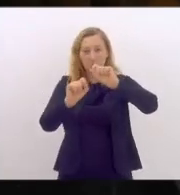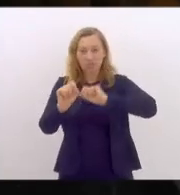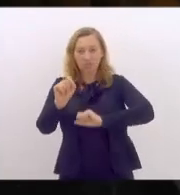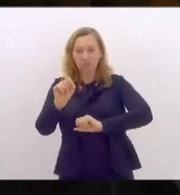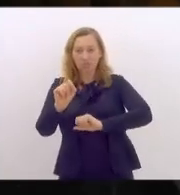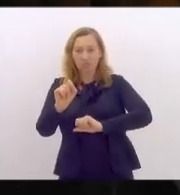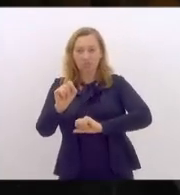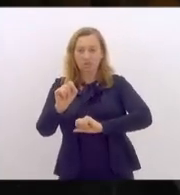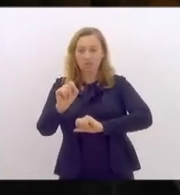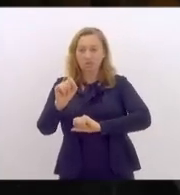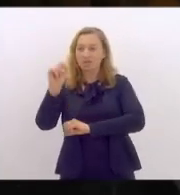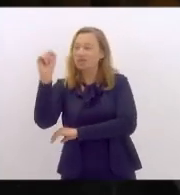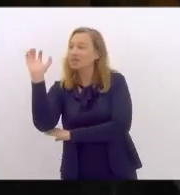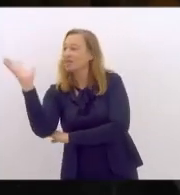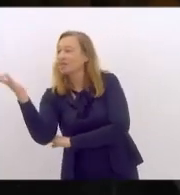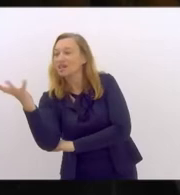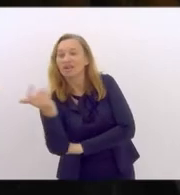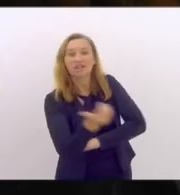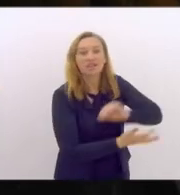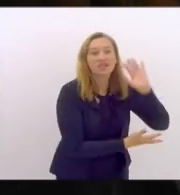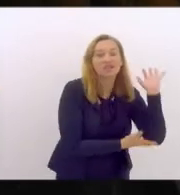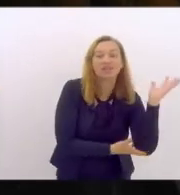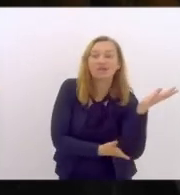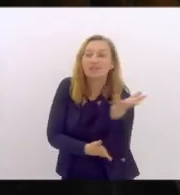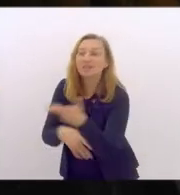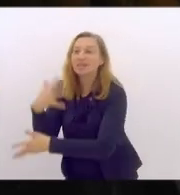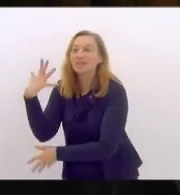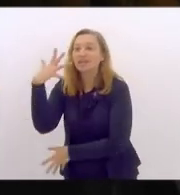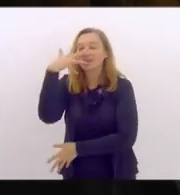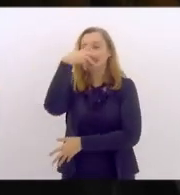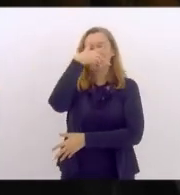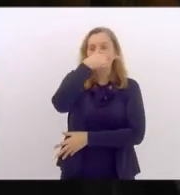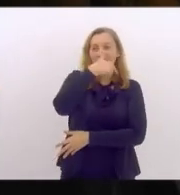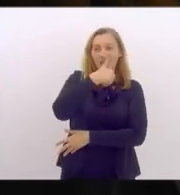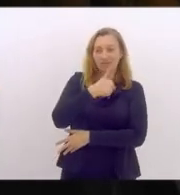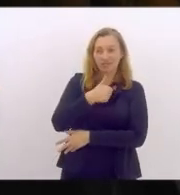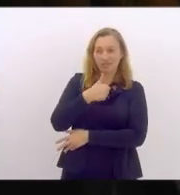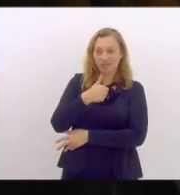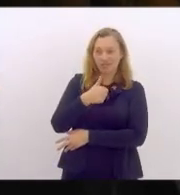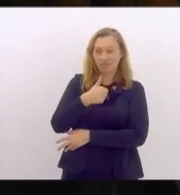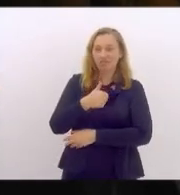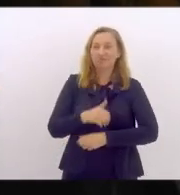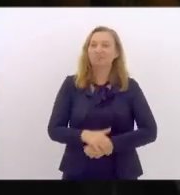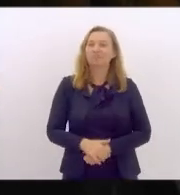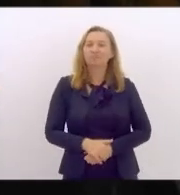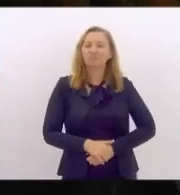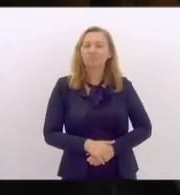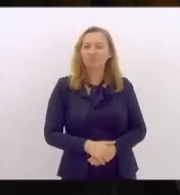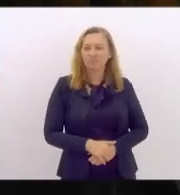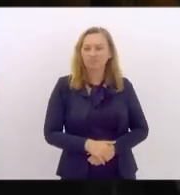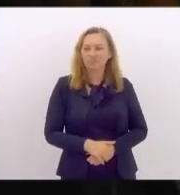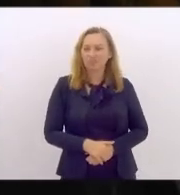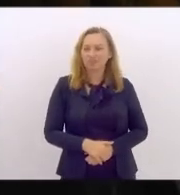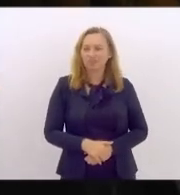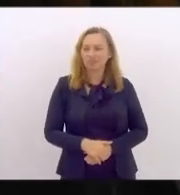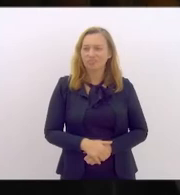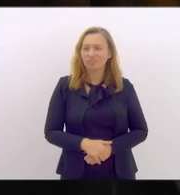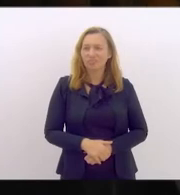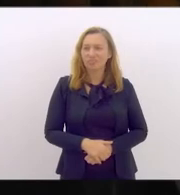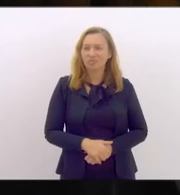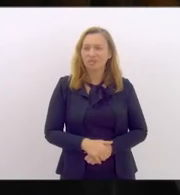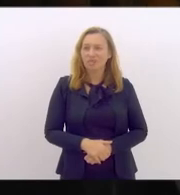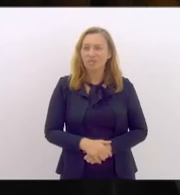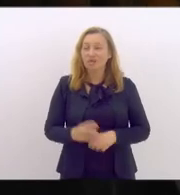destas matas e O esplendor do Cruzeiro do Sul contemplando